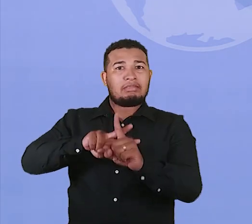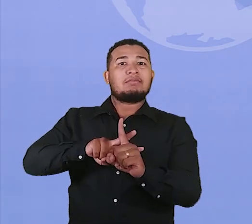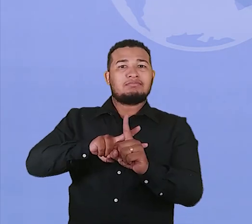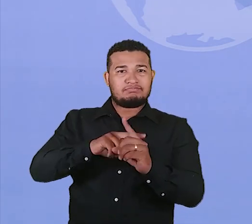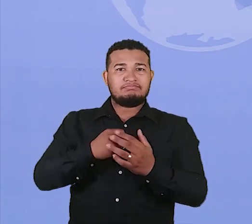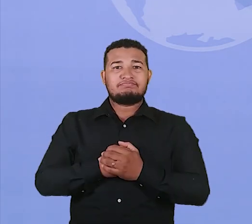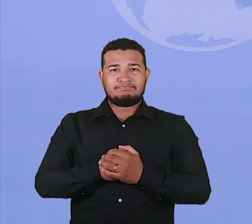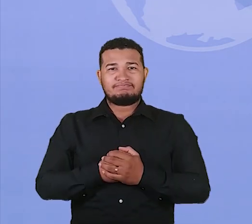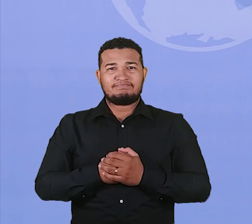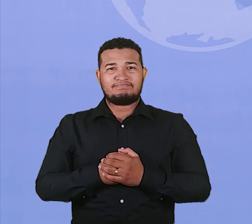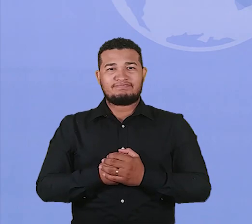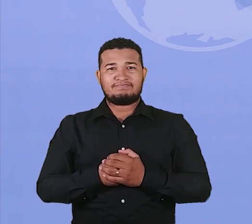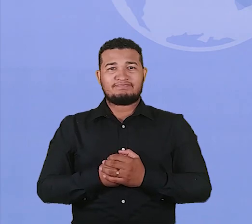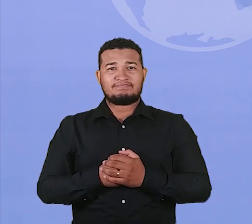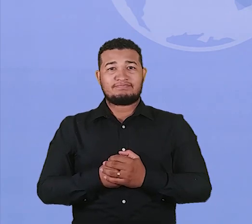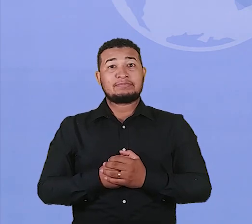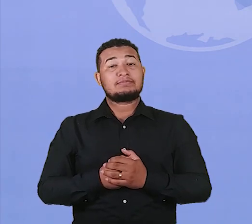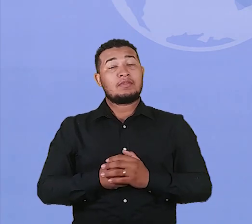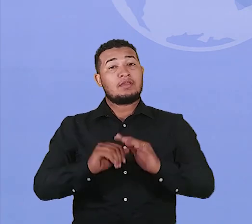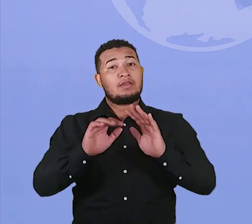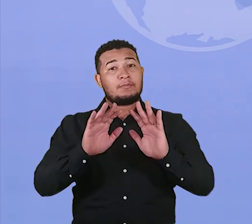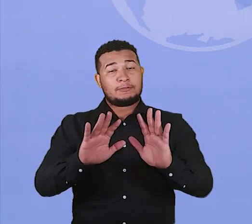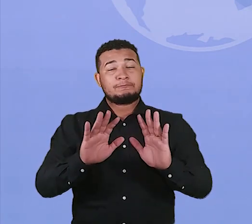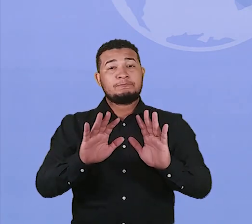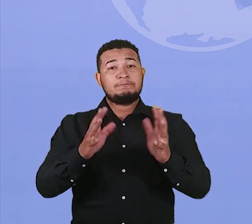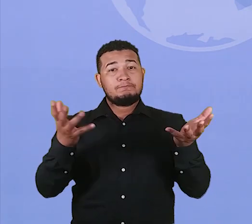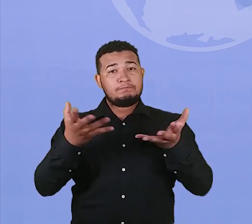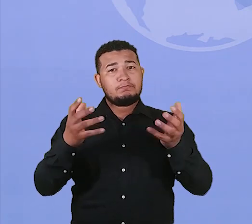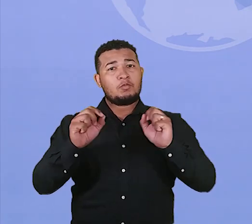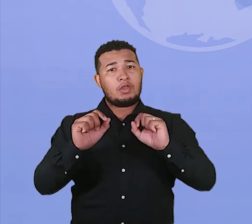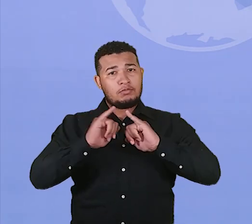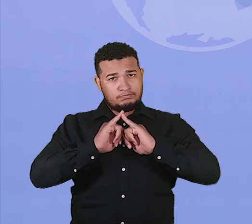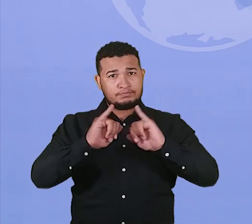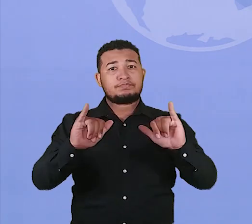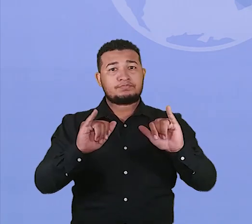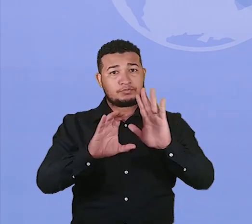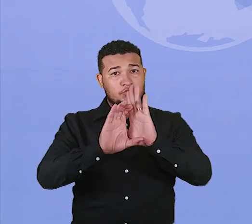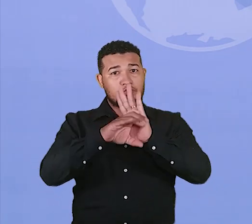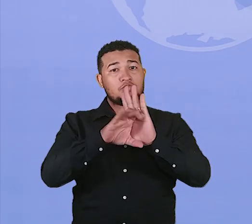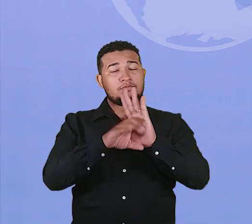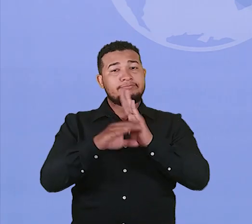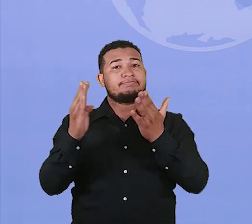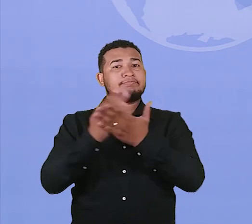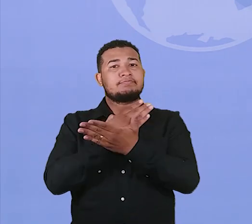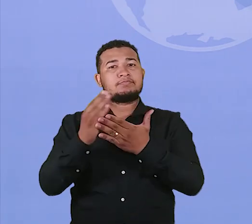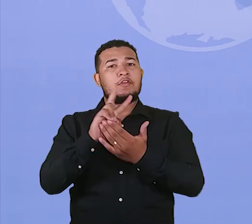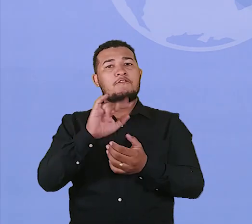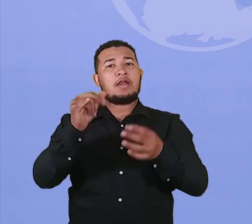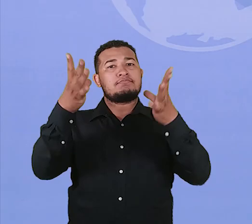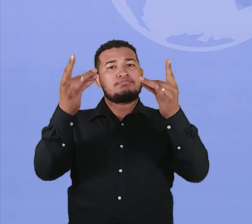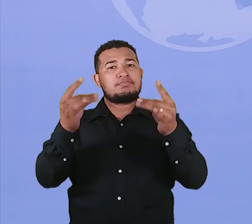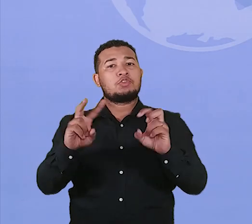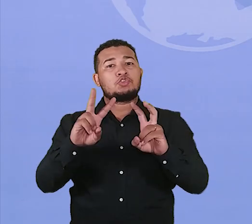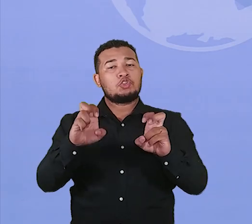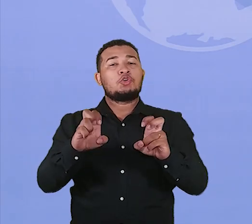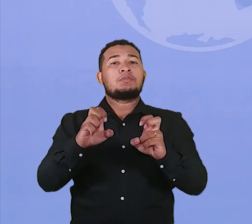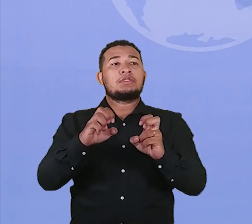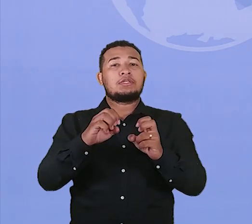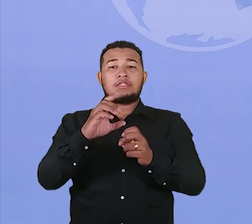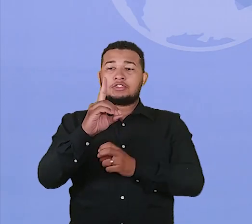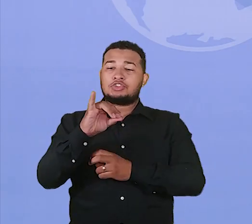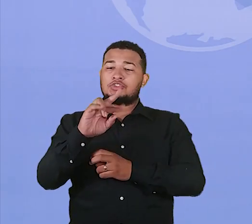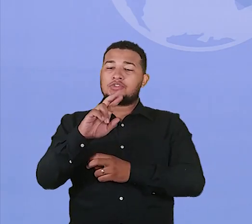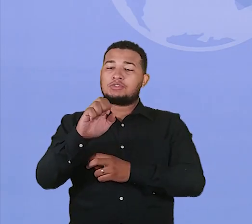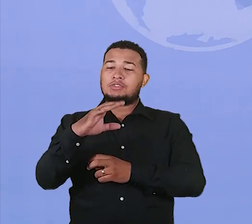levantar aquele objeto tá agora eu quero eu quero colocar os conceitos para vocês que a gente vai falar é de